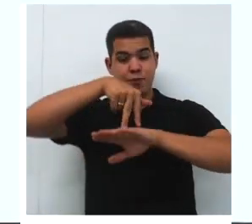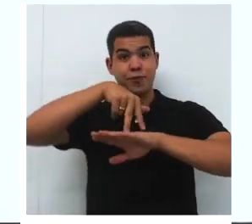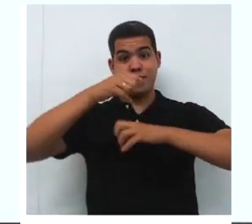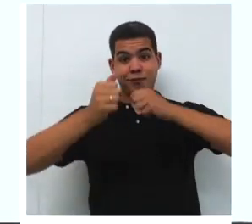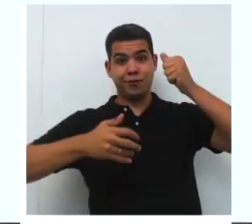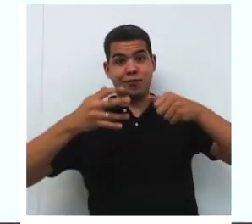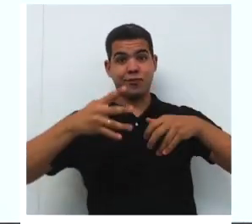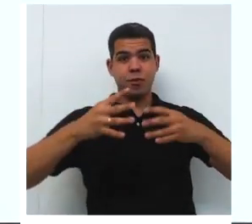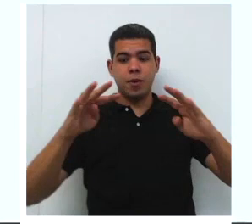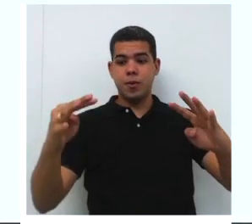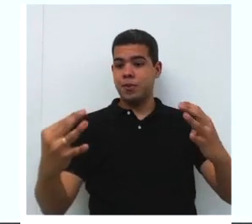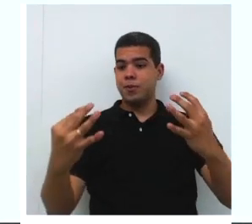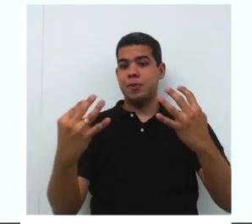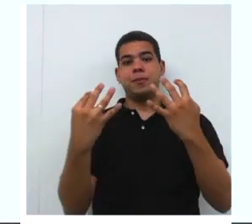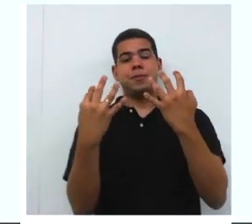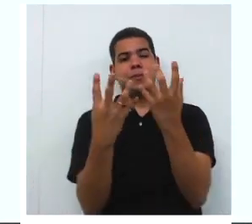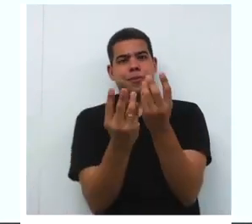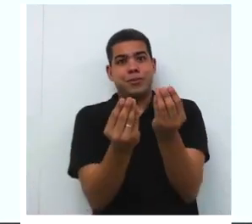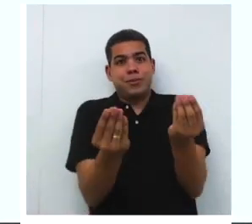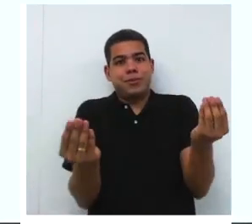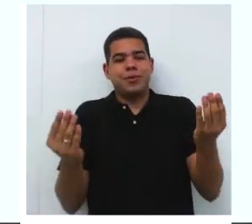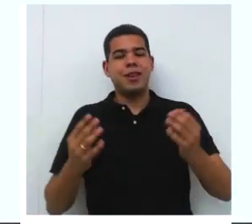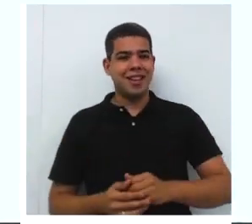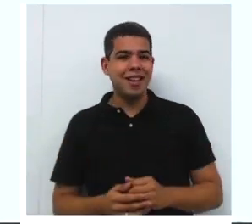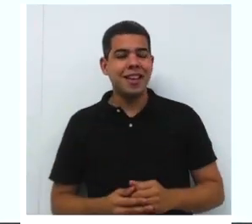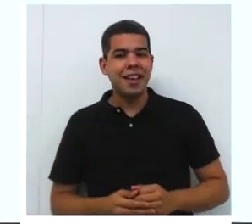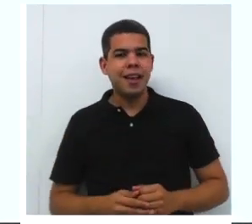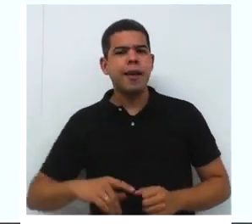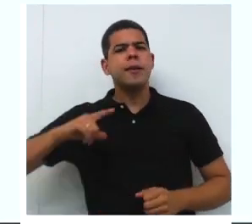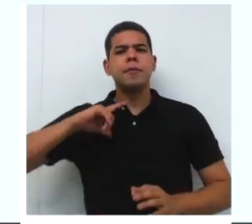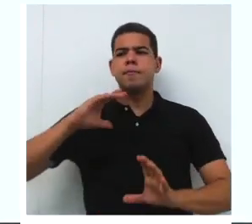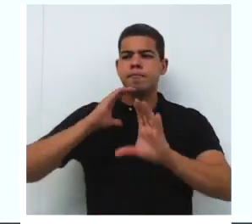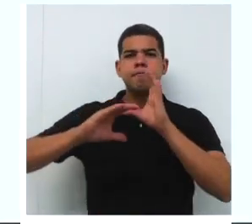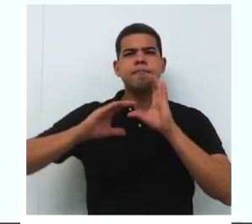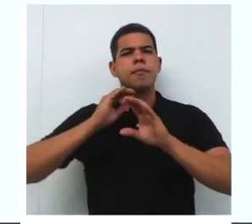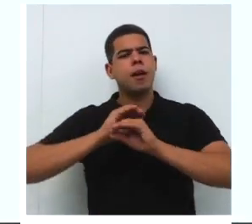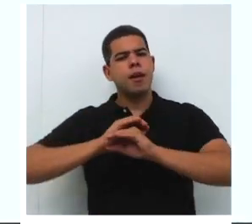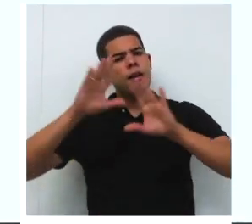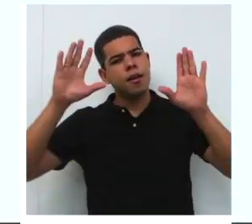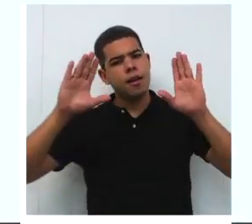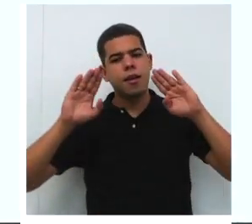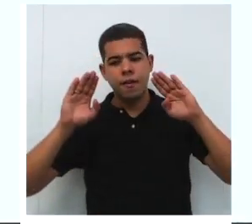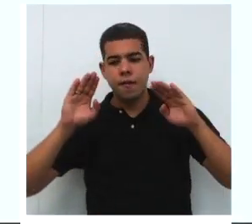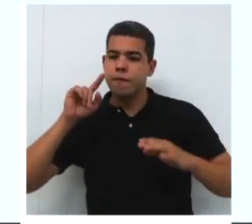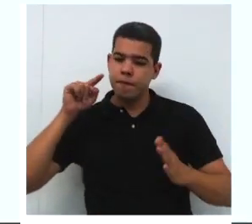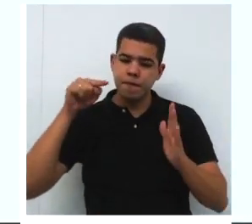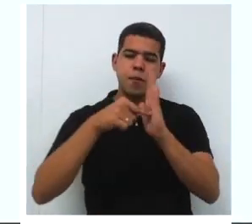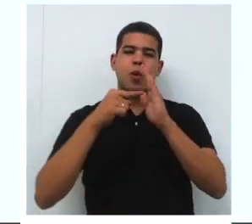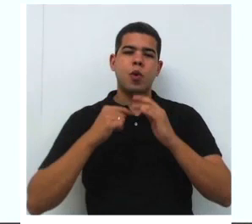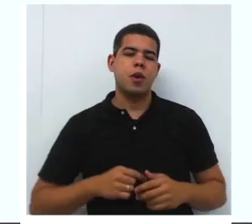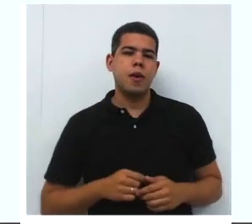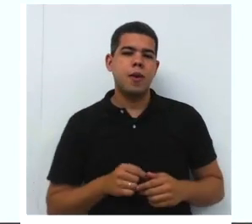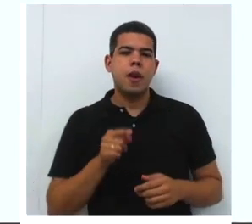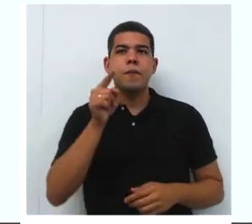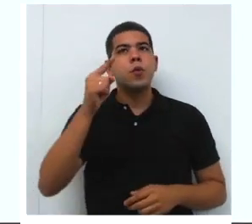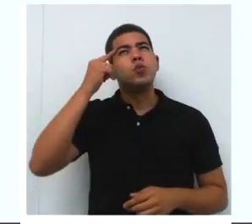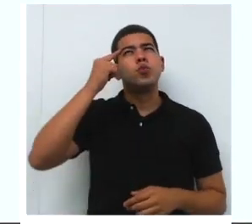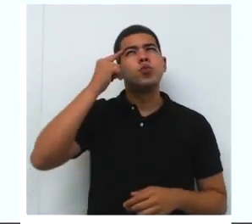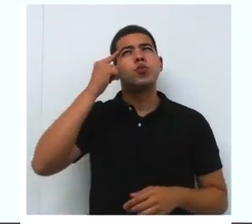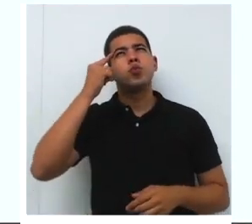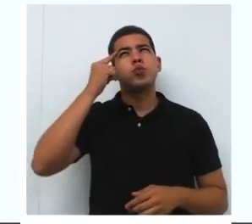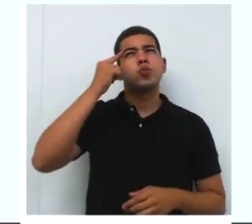estão me ouvindo agora. E eu que tento fazer com que essa comunicação seja clara, objetiva, que você não